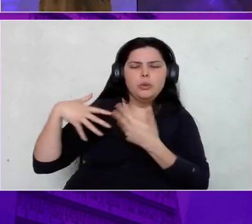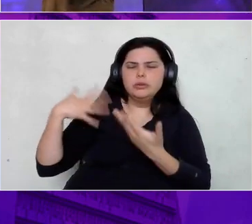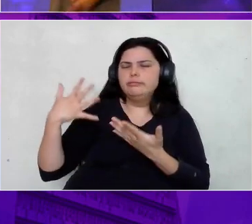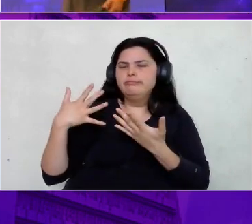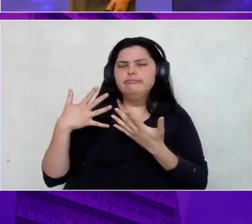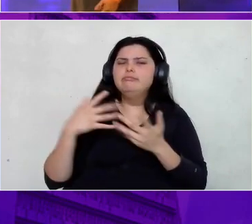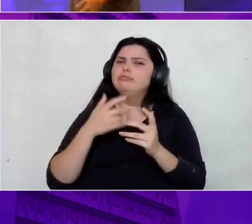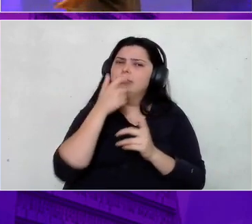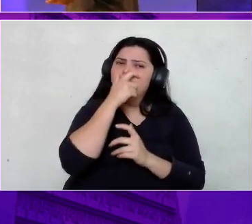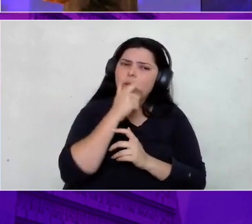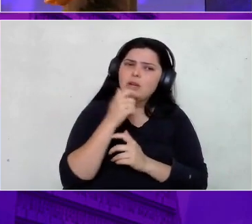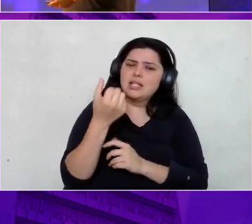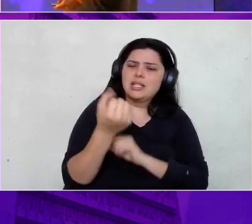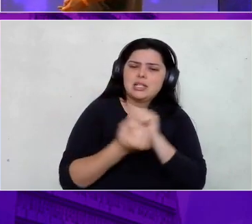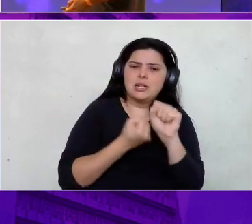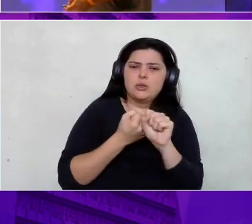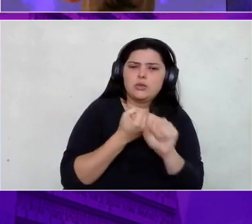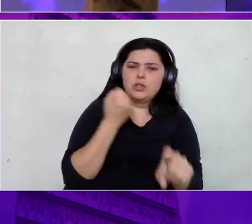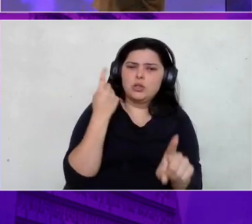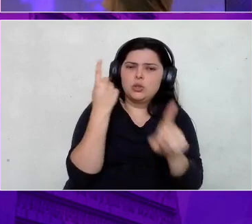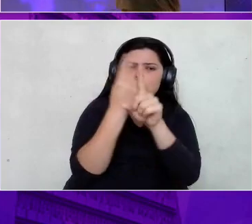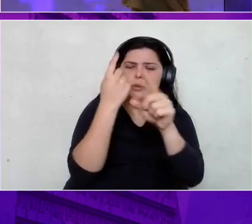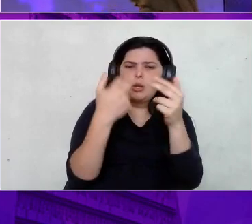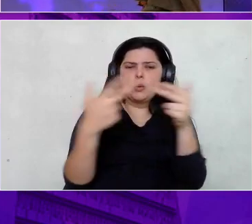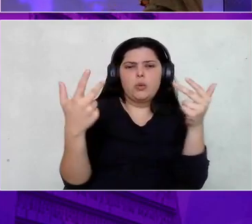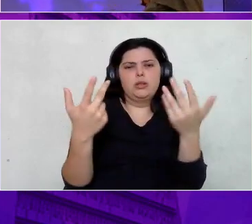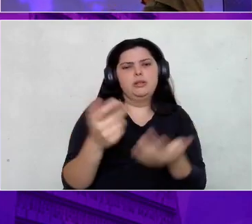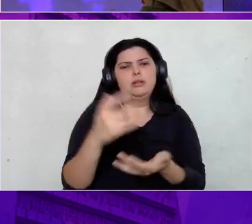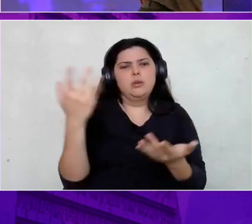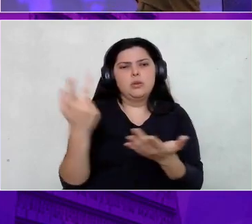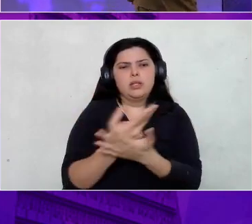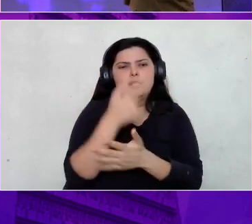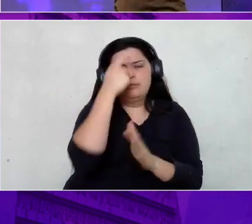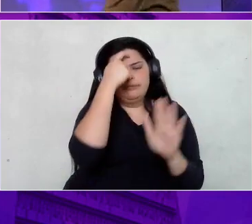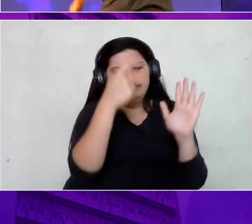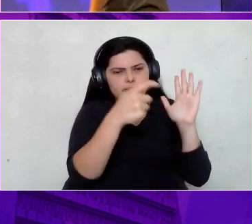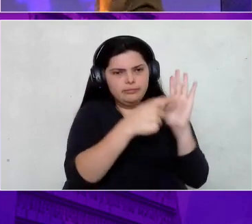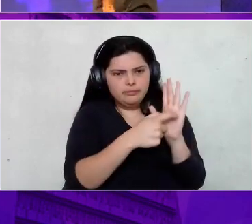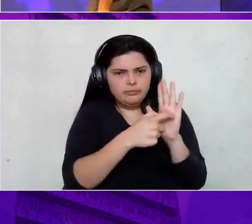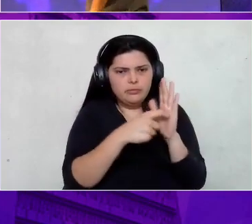próximos 6 anos a gente vai ver coisas acontecendo com inteligência artificial, blockchain,